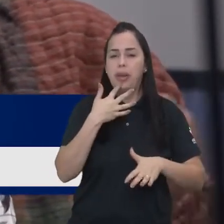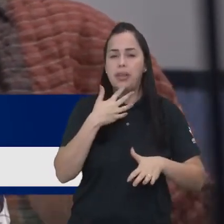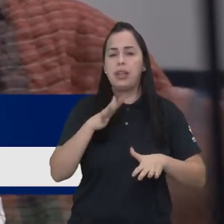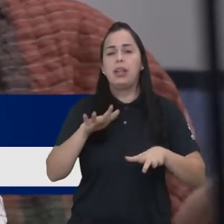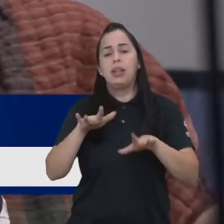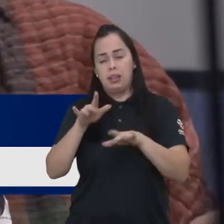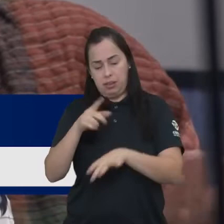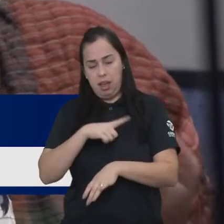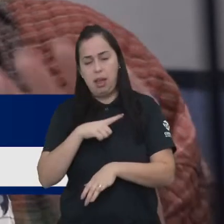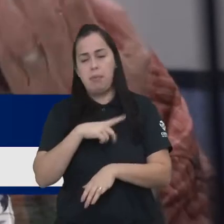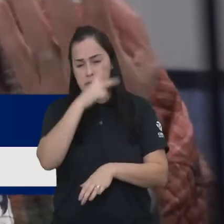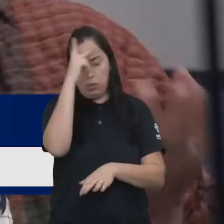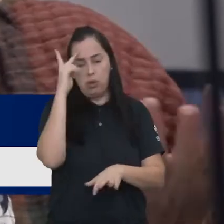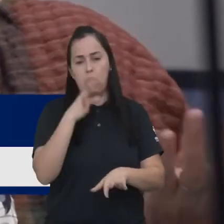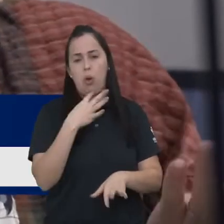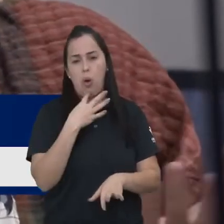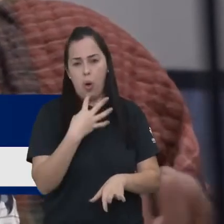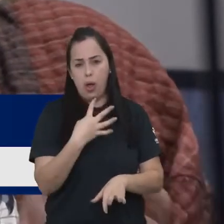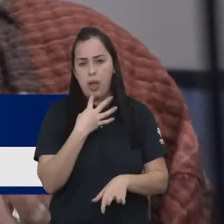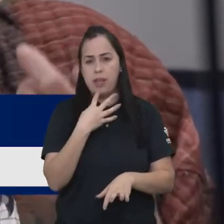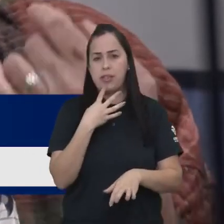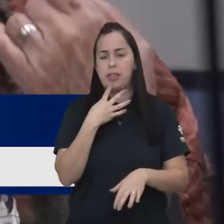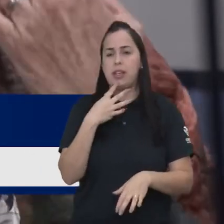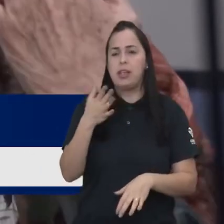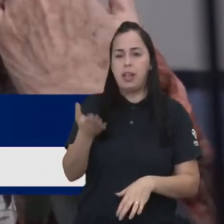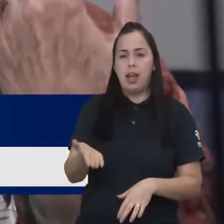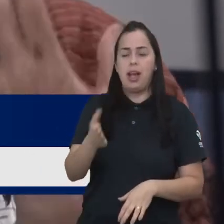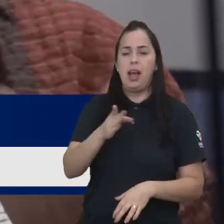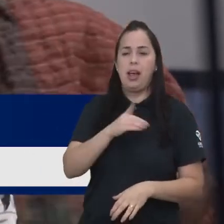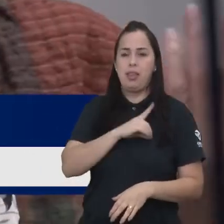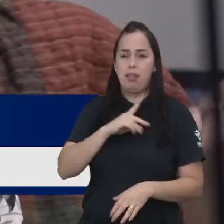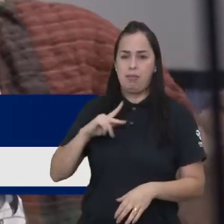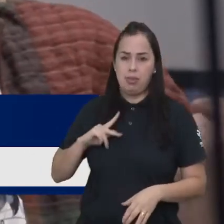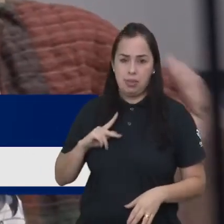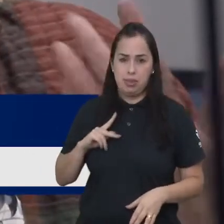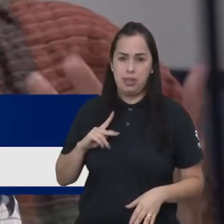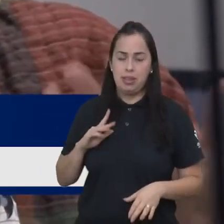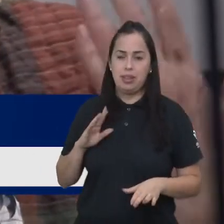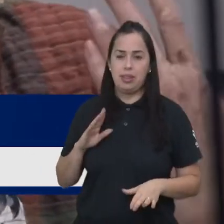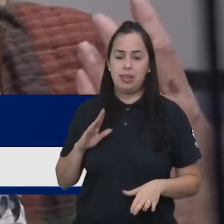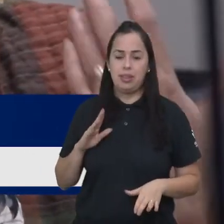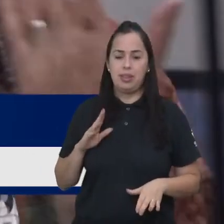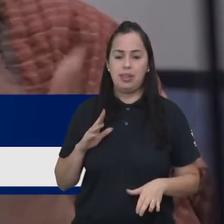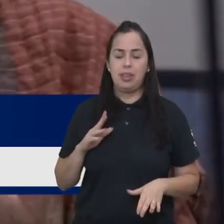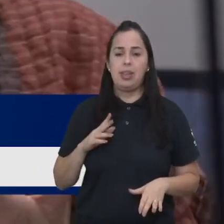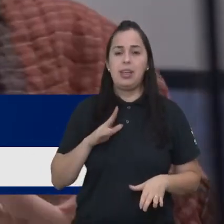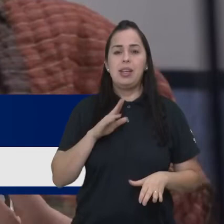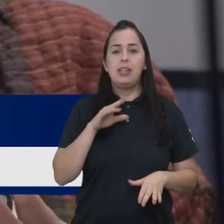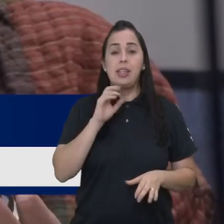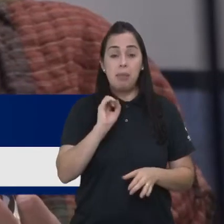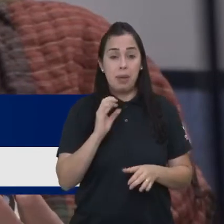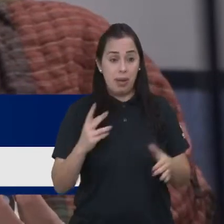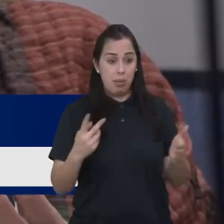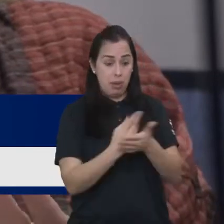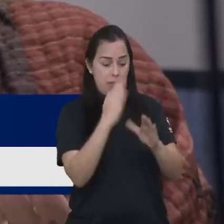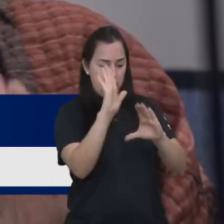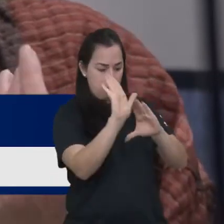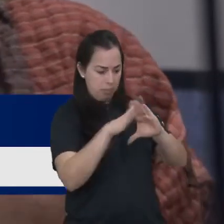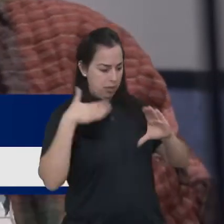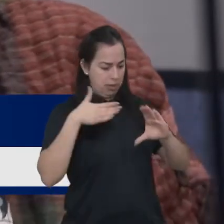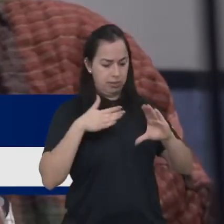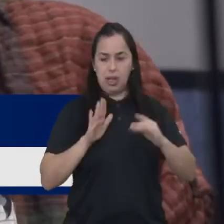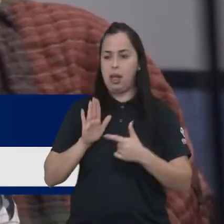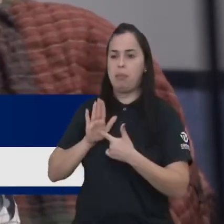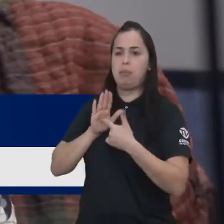tem muitos que conhecem, lógico, mas nem todos. sempre quando a gente pega os casos, gente encaminha para a defensoria,